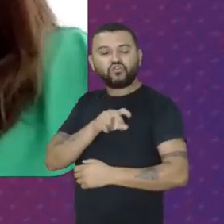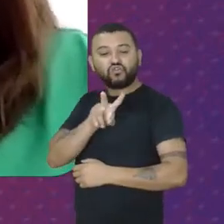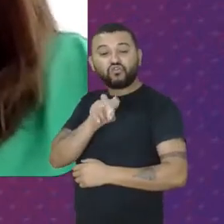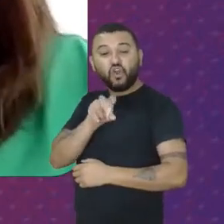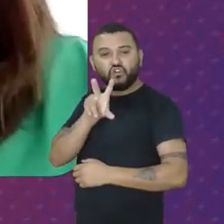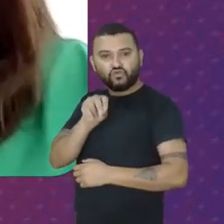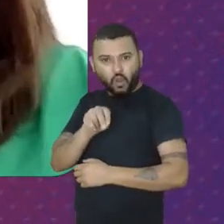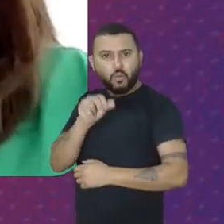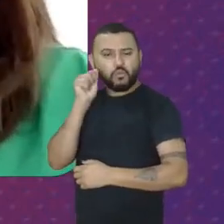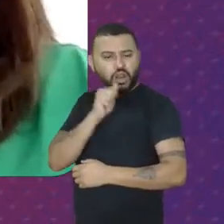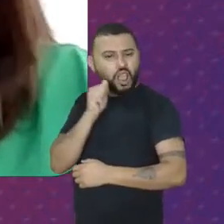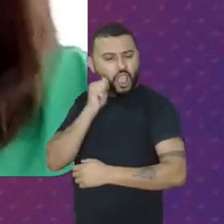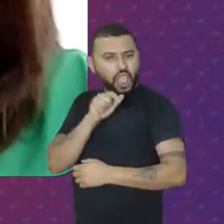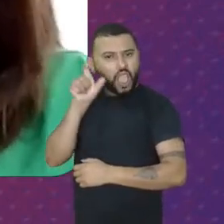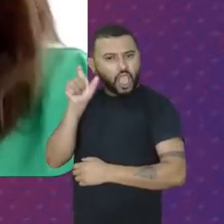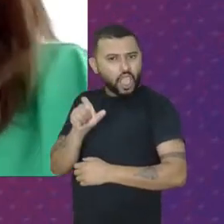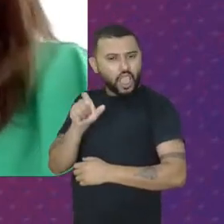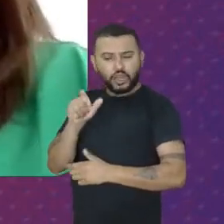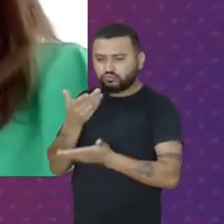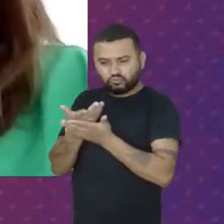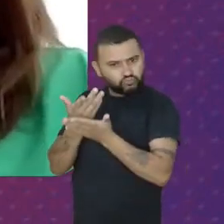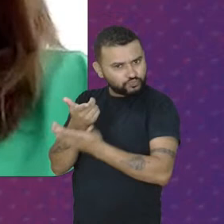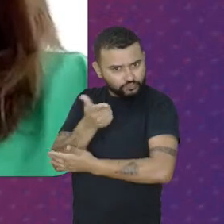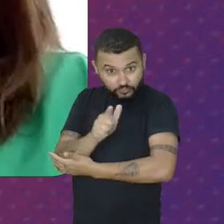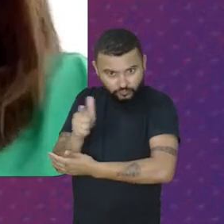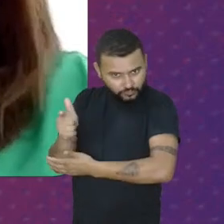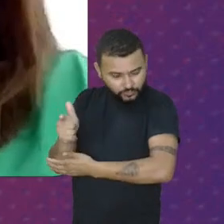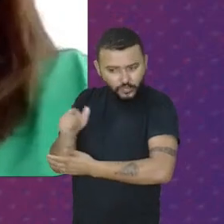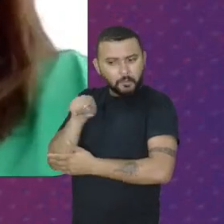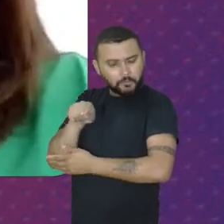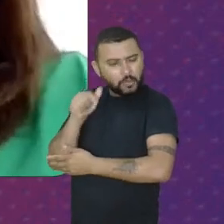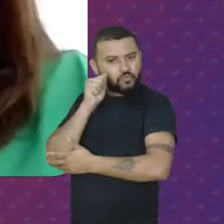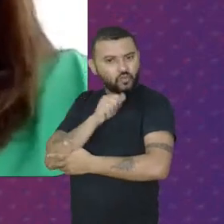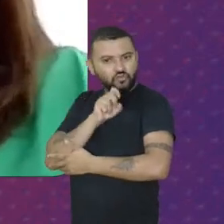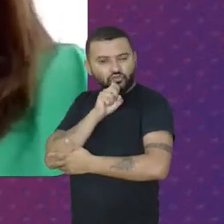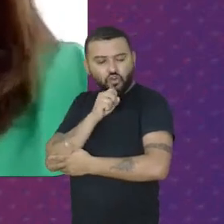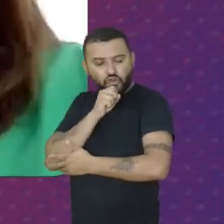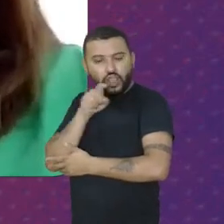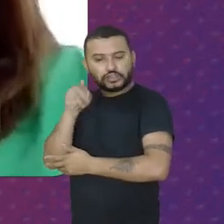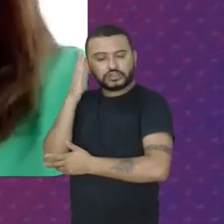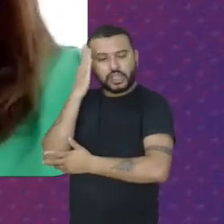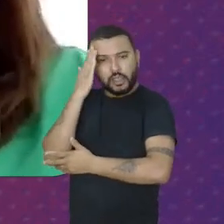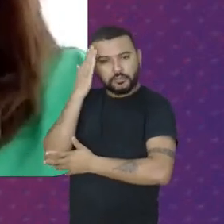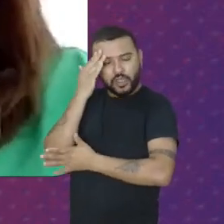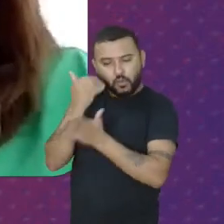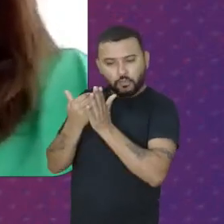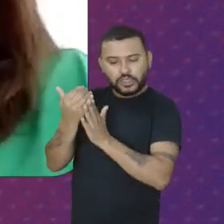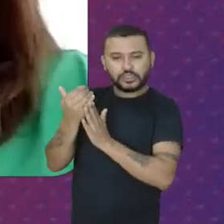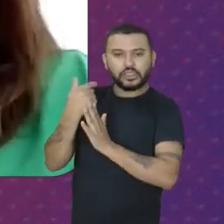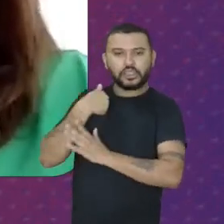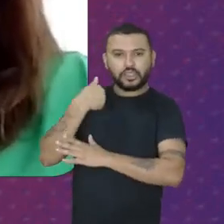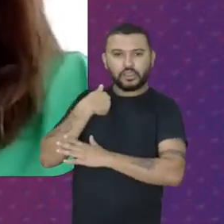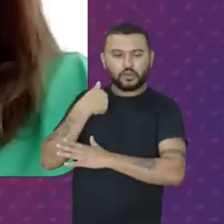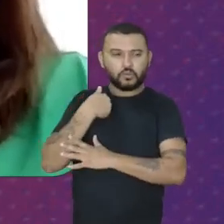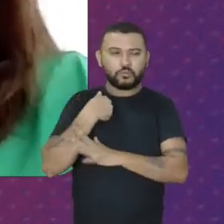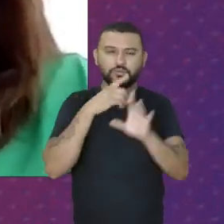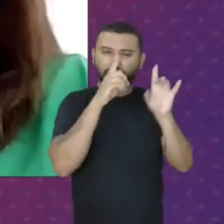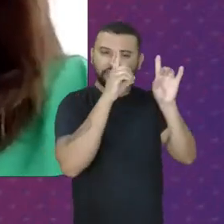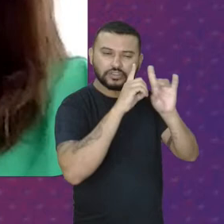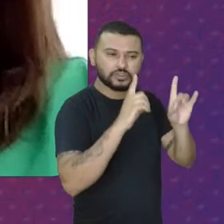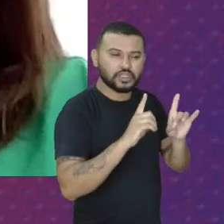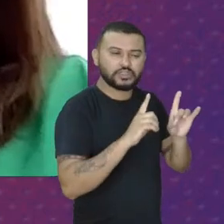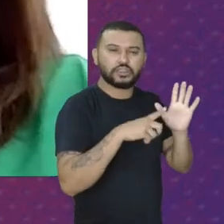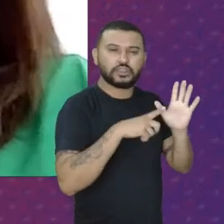uma mulher que não tinha estudo, mas que desde o início da minha paralisia infantil, que ocorreu